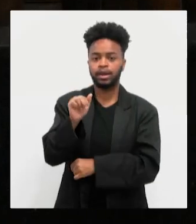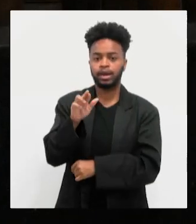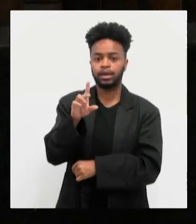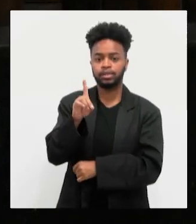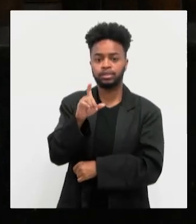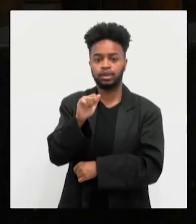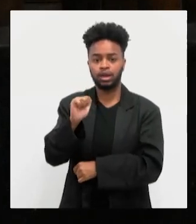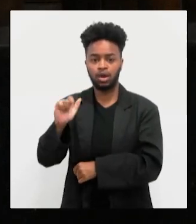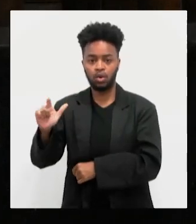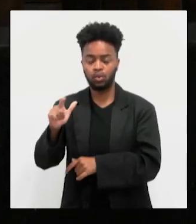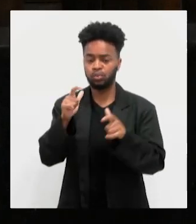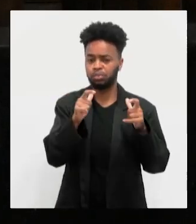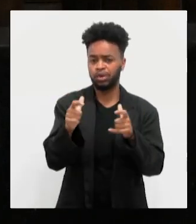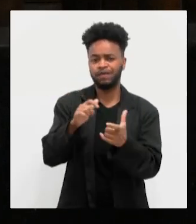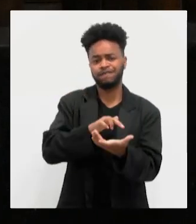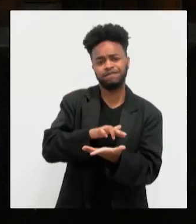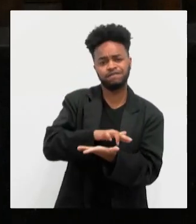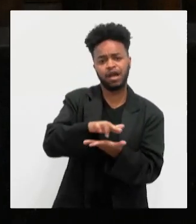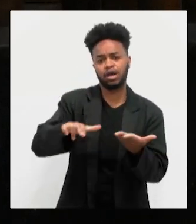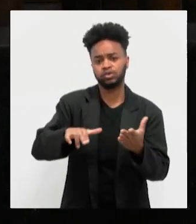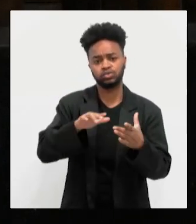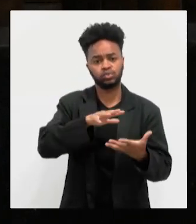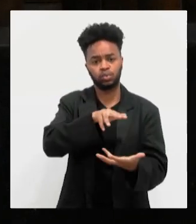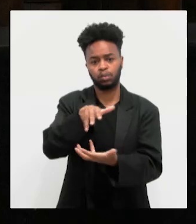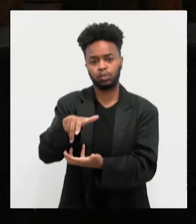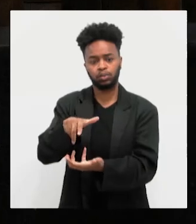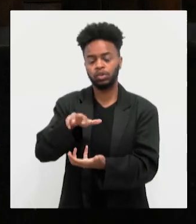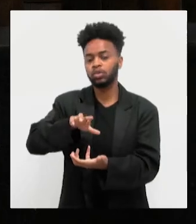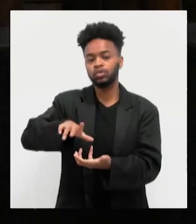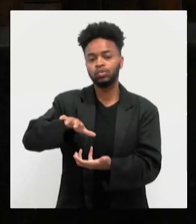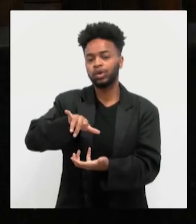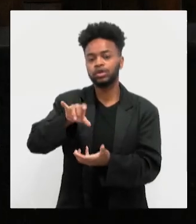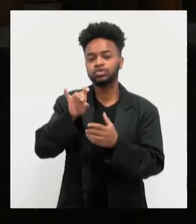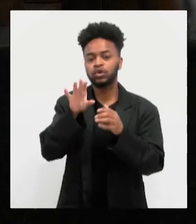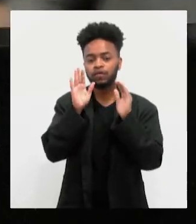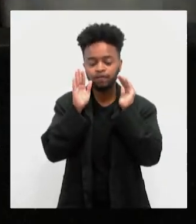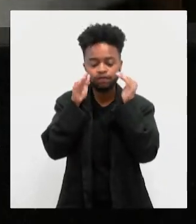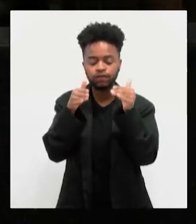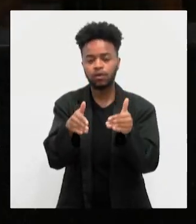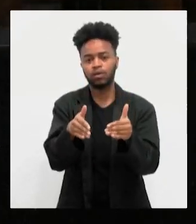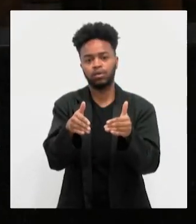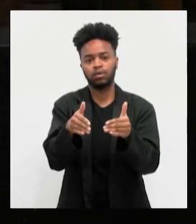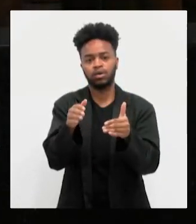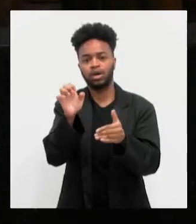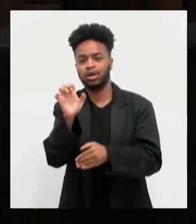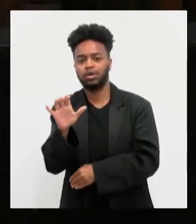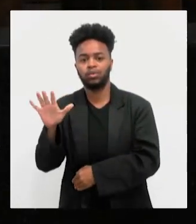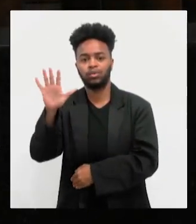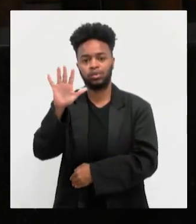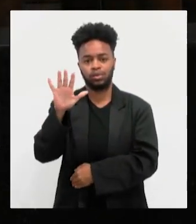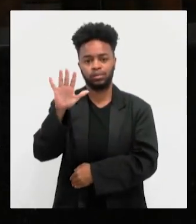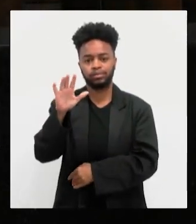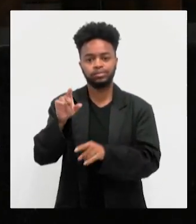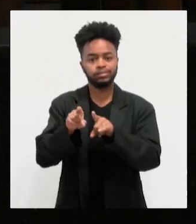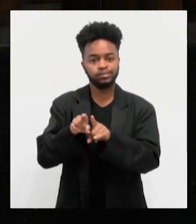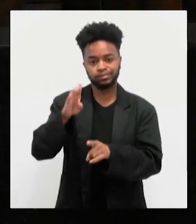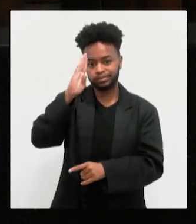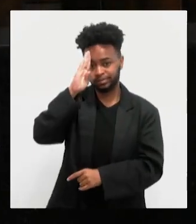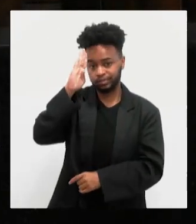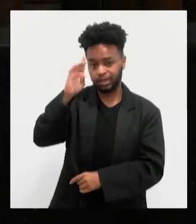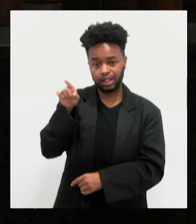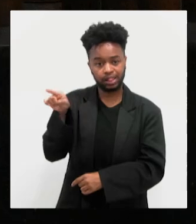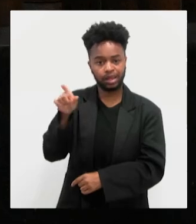diversas partes do mundo e não concentrar somente na Europa e principalmente